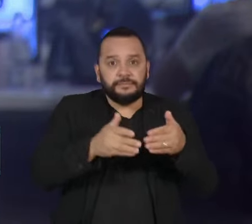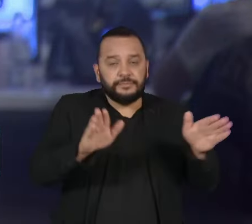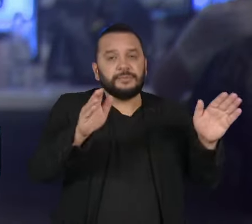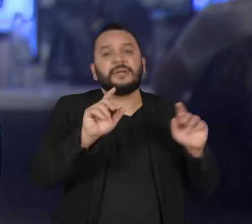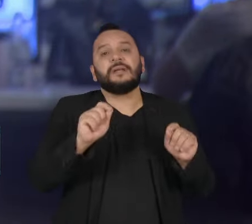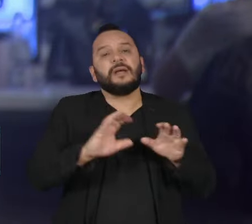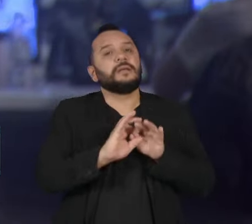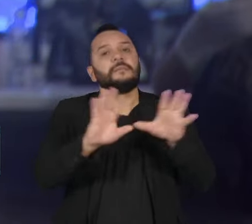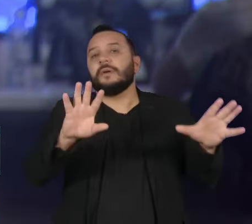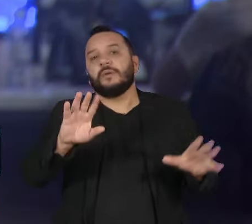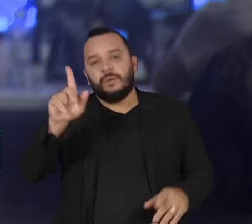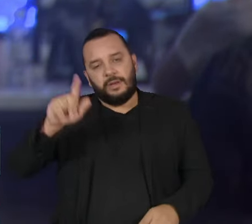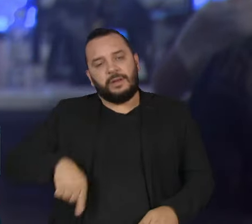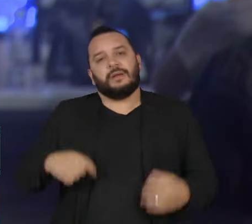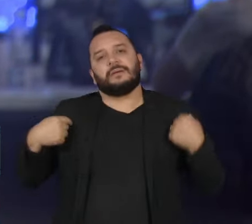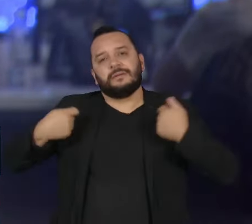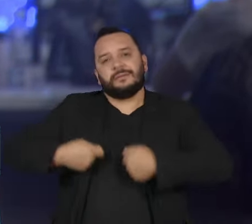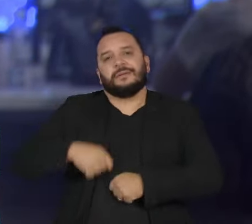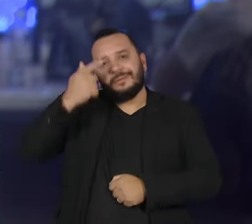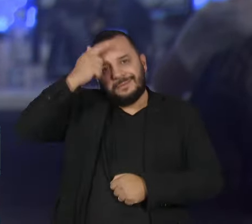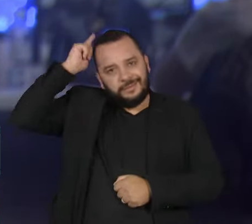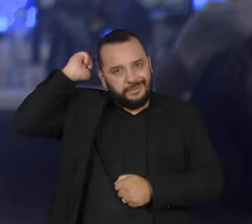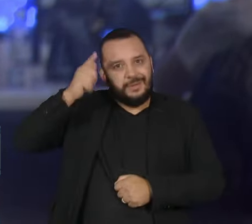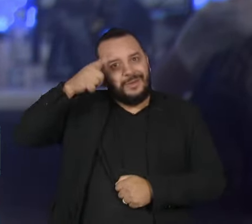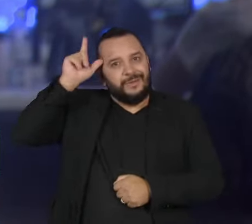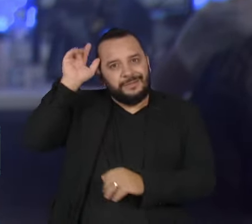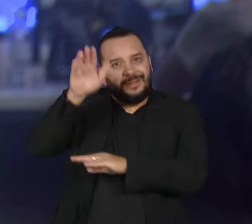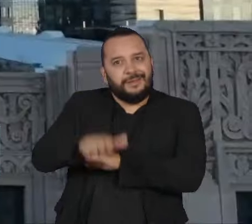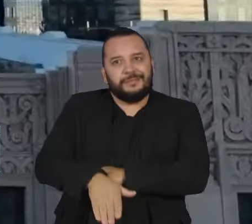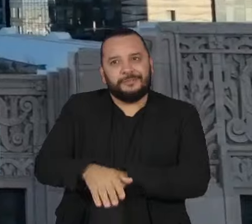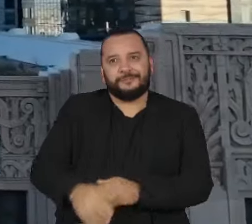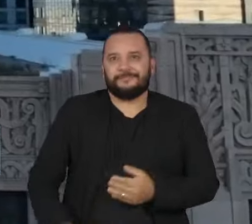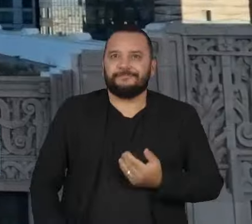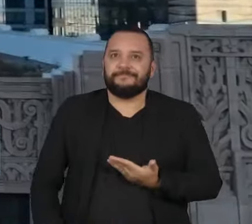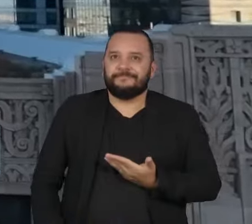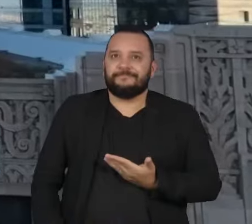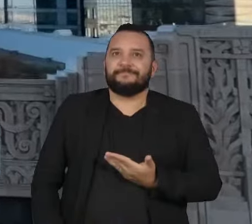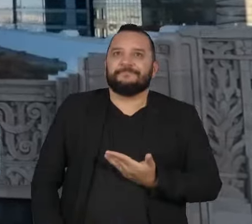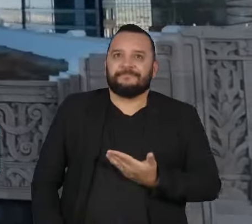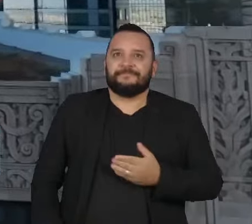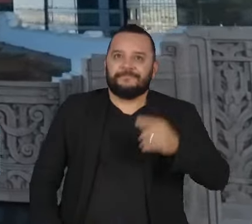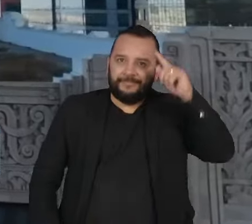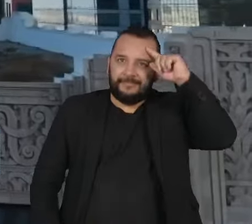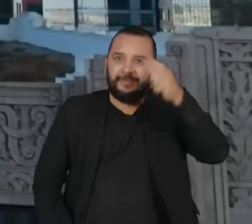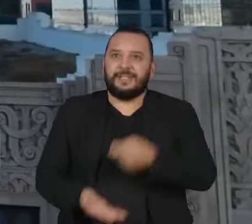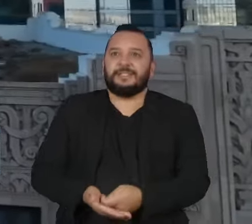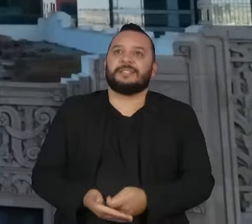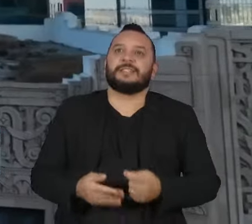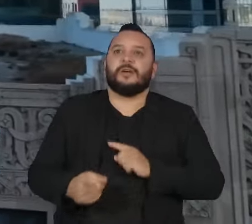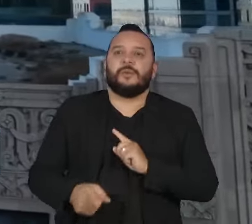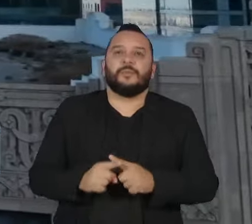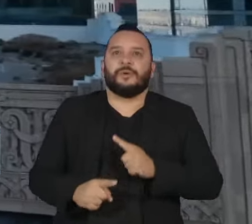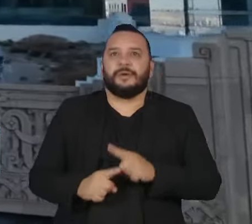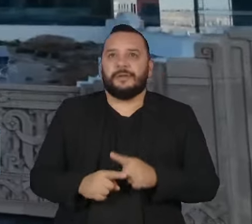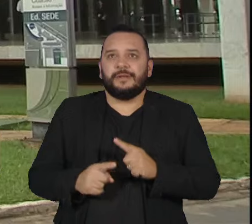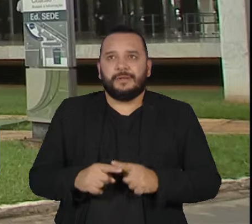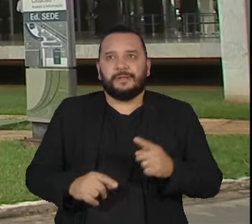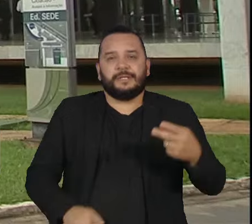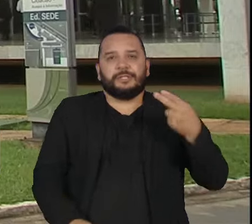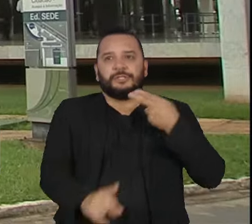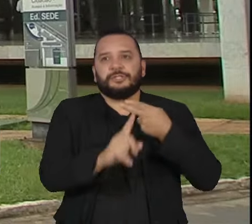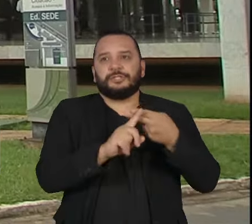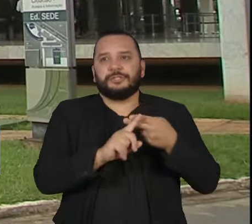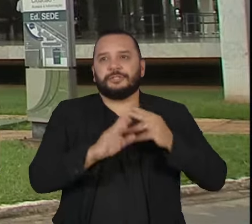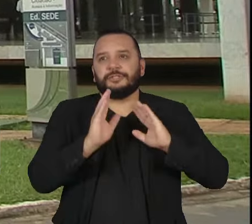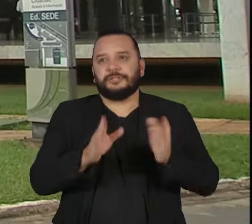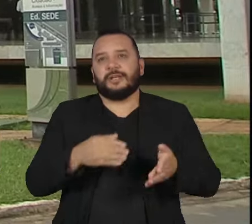Alexandre de Moraes do STF na tarde desta terça-feira A decisão foi tomada depois que o x